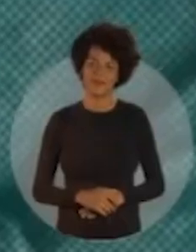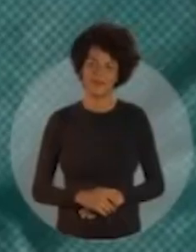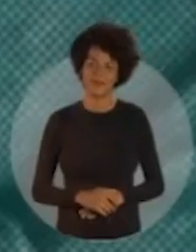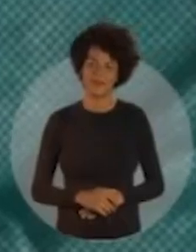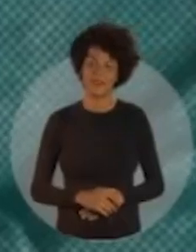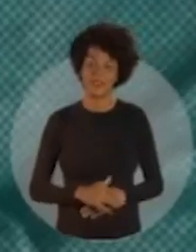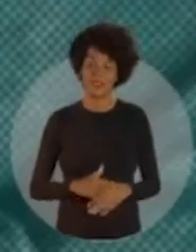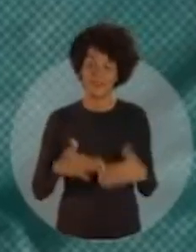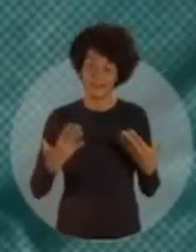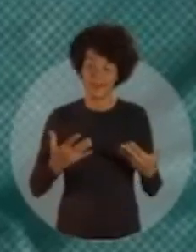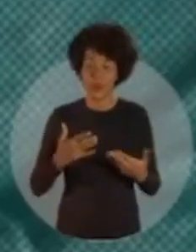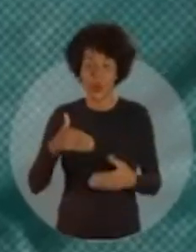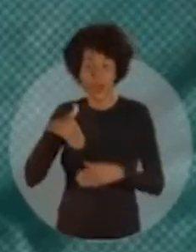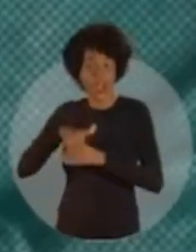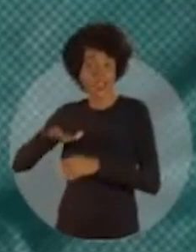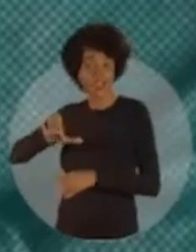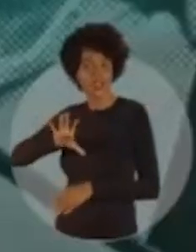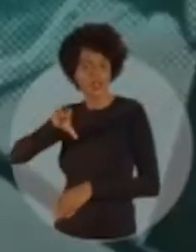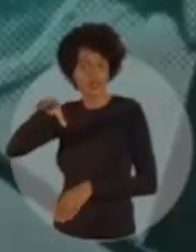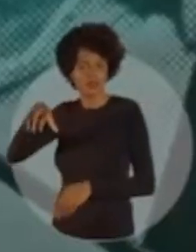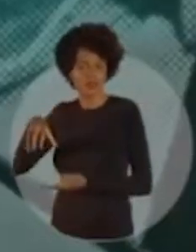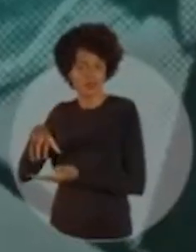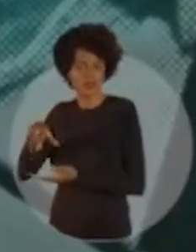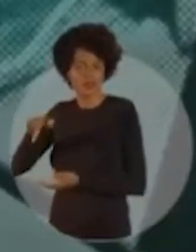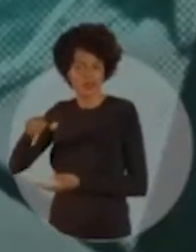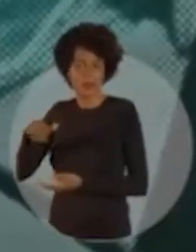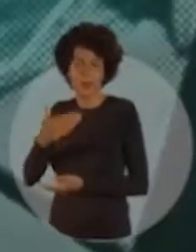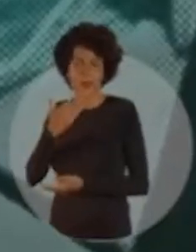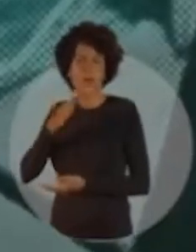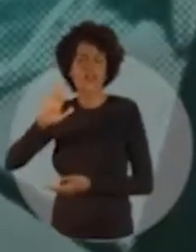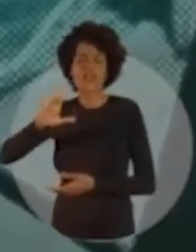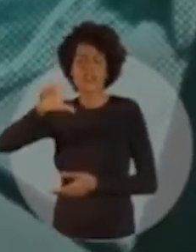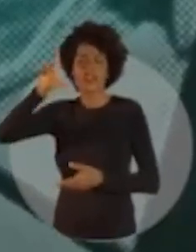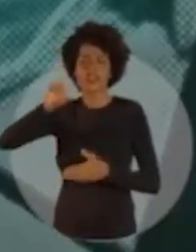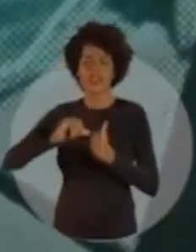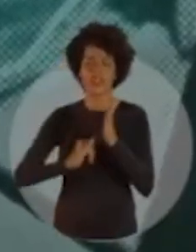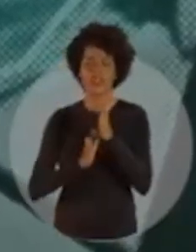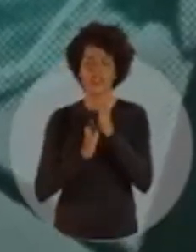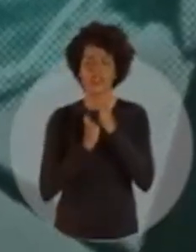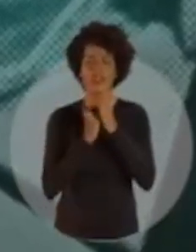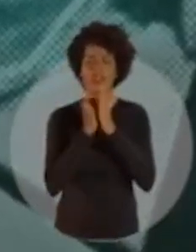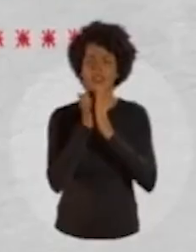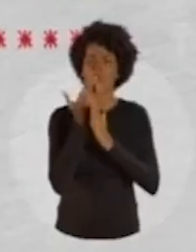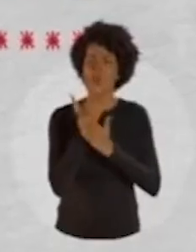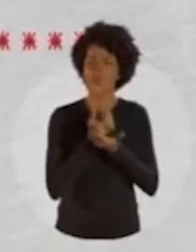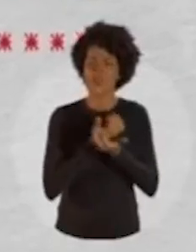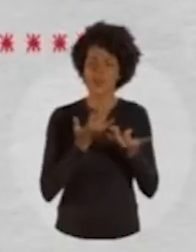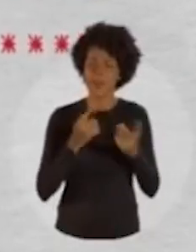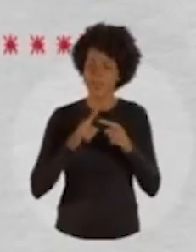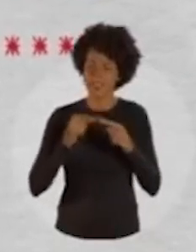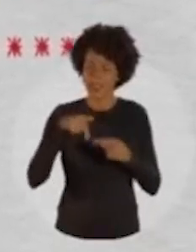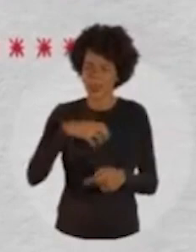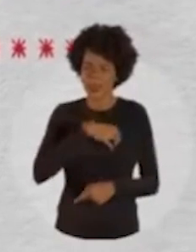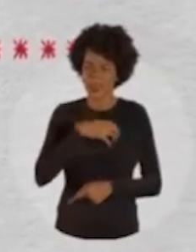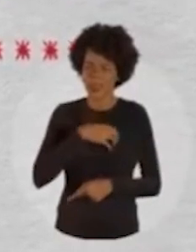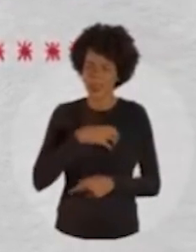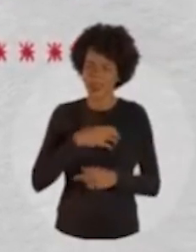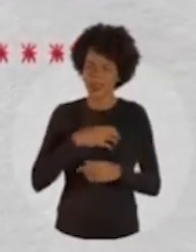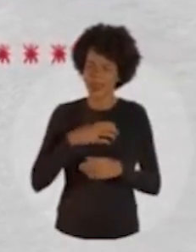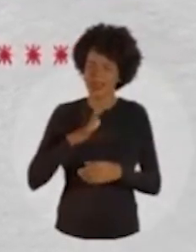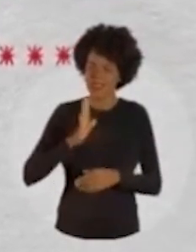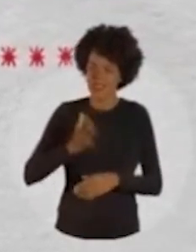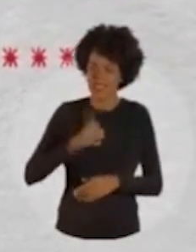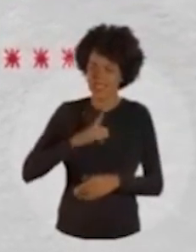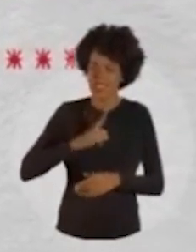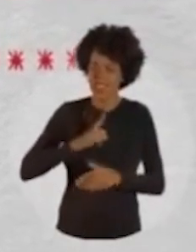Enquanto isso o candidato do outro lado está prometendo reduzir imposto da cesta básica mas na Bahia a cesta